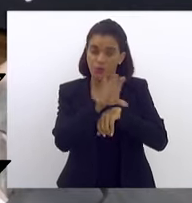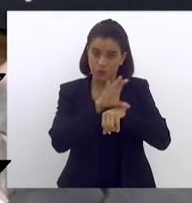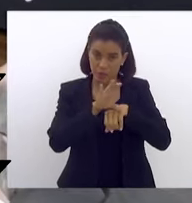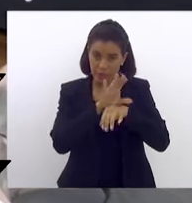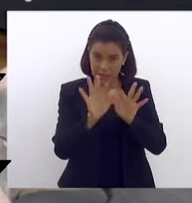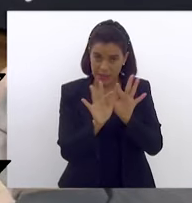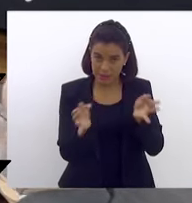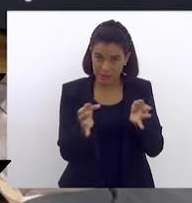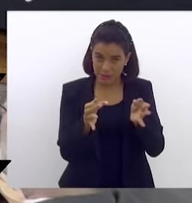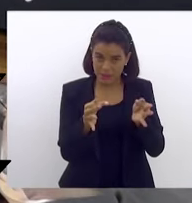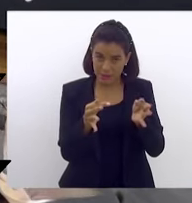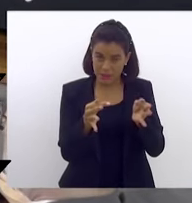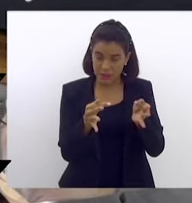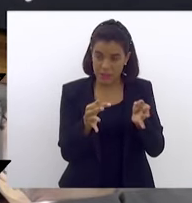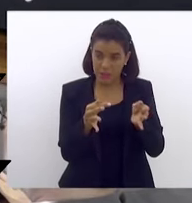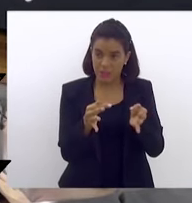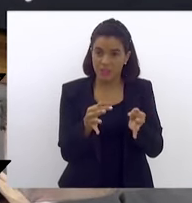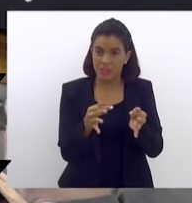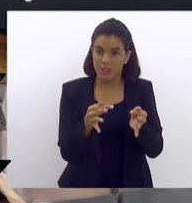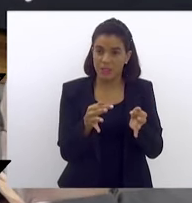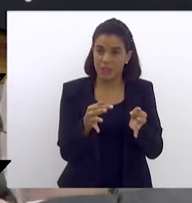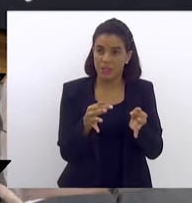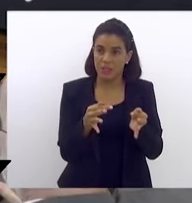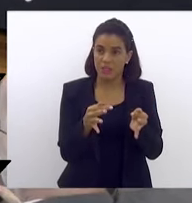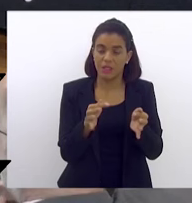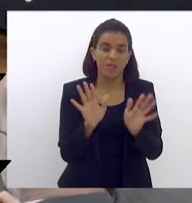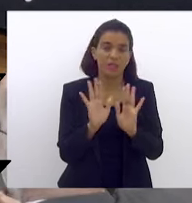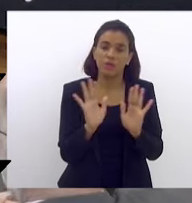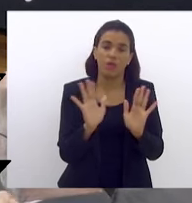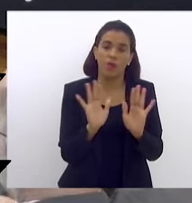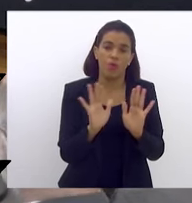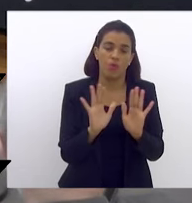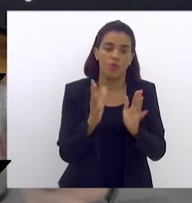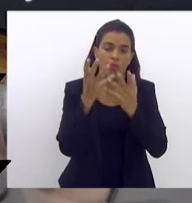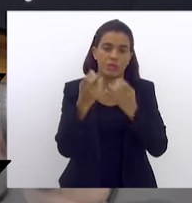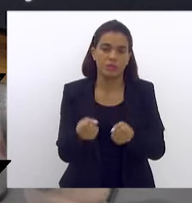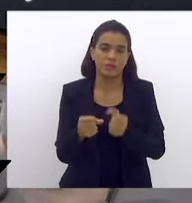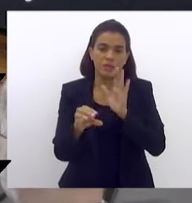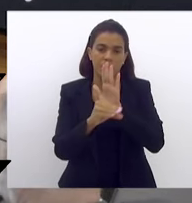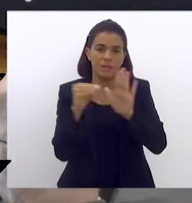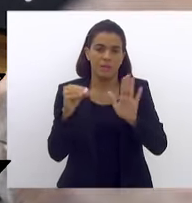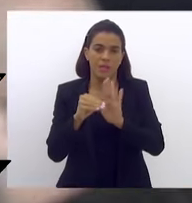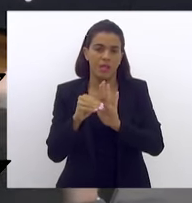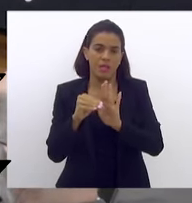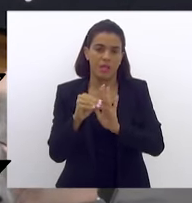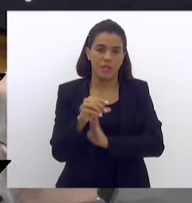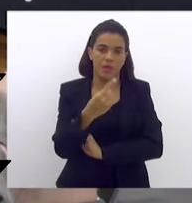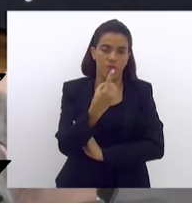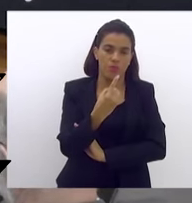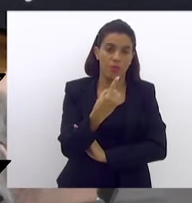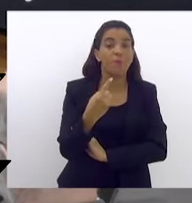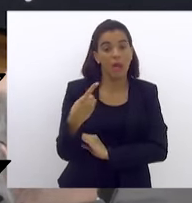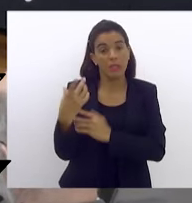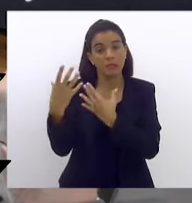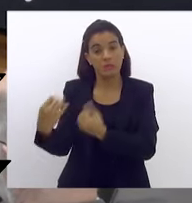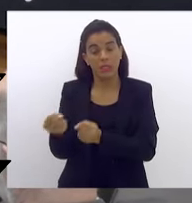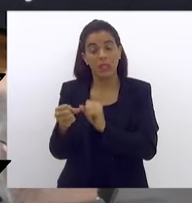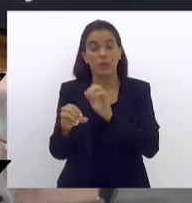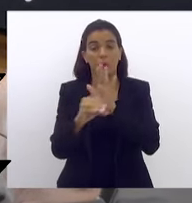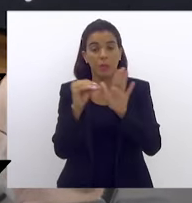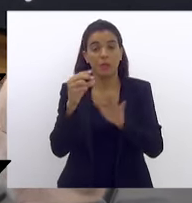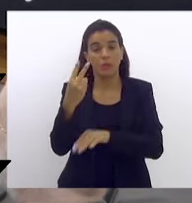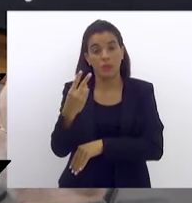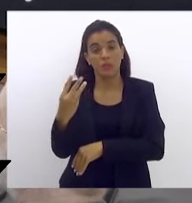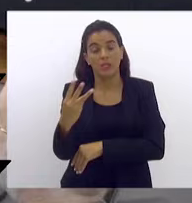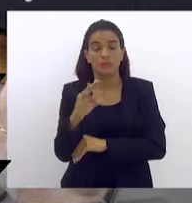emendas não não acata a primeira ele acata a dois e três é um bom momento de discutir essa questão